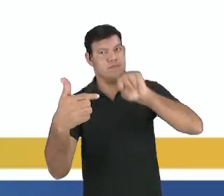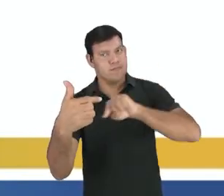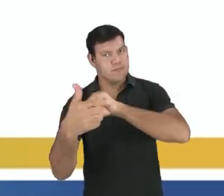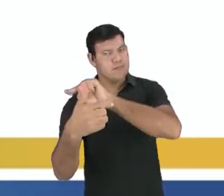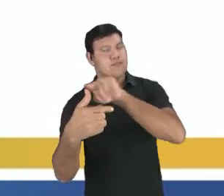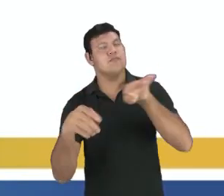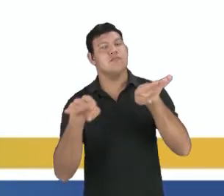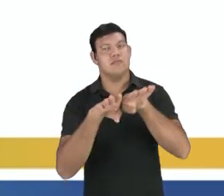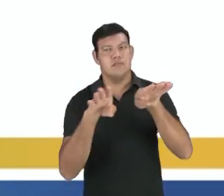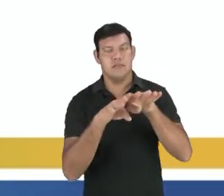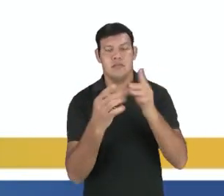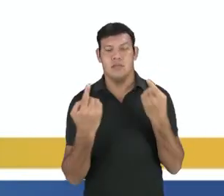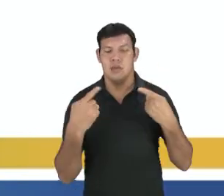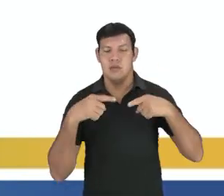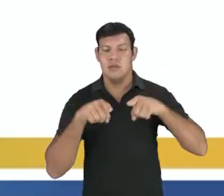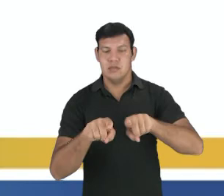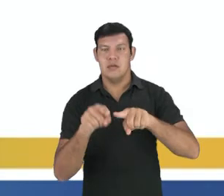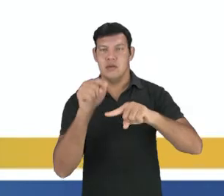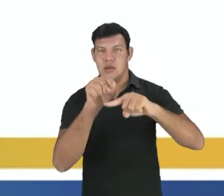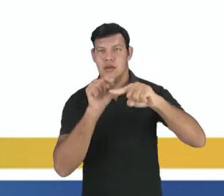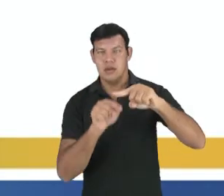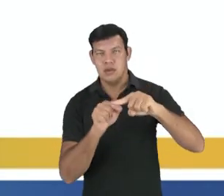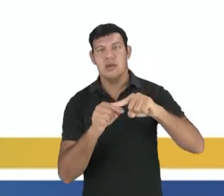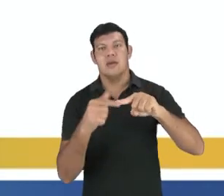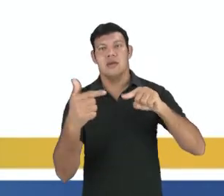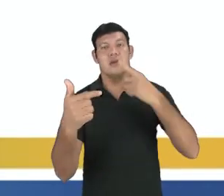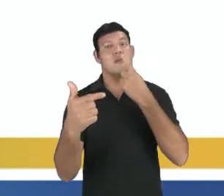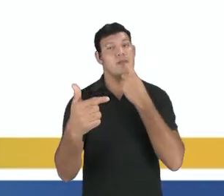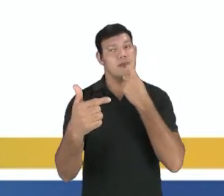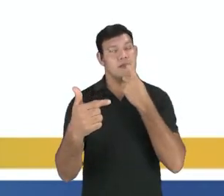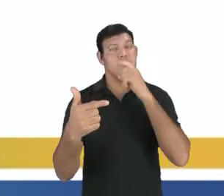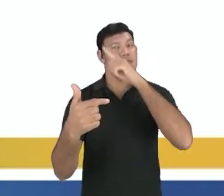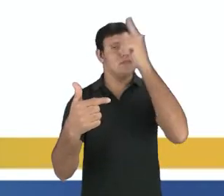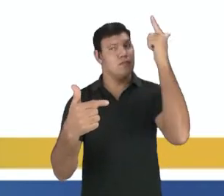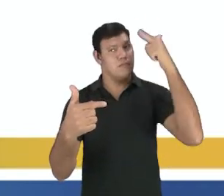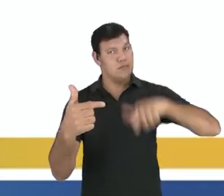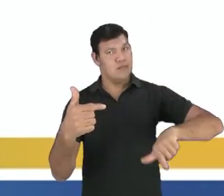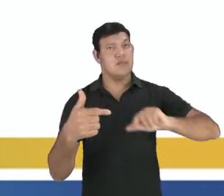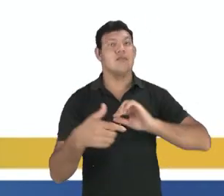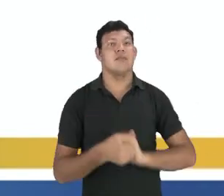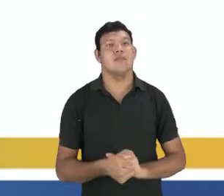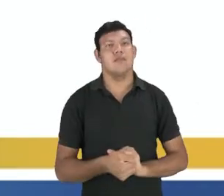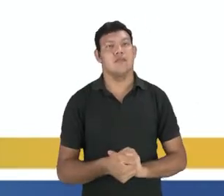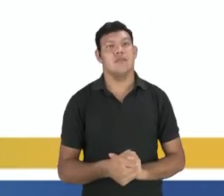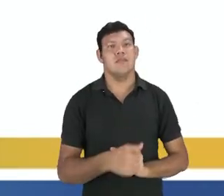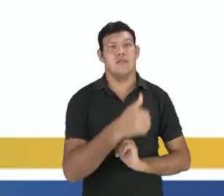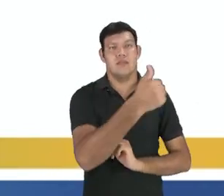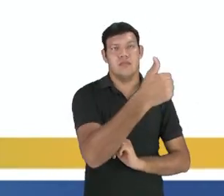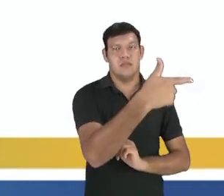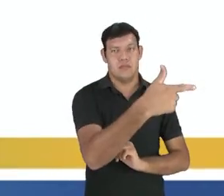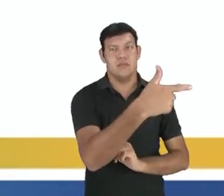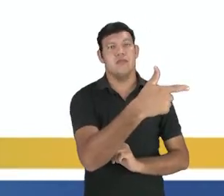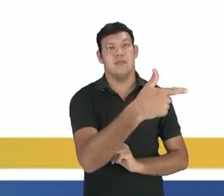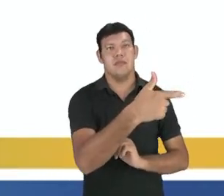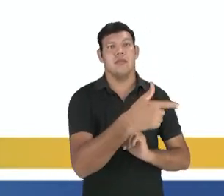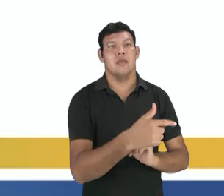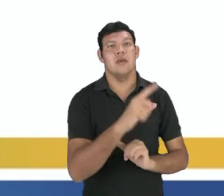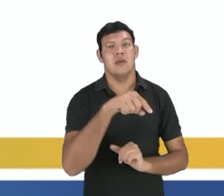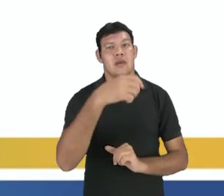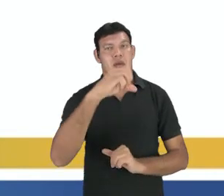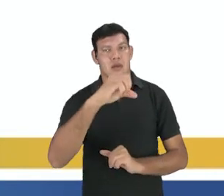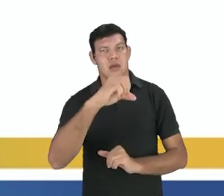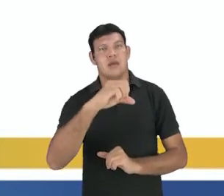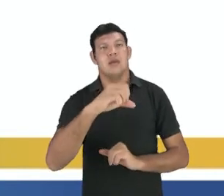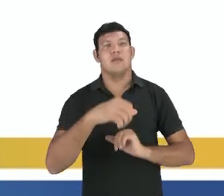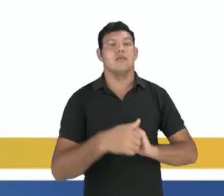2 também dividiu esses dois números, eu vou destacar ele também em vermelho. Continuando aqui, eu tenho 12, que é par, e o 9 não é,